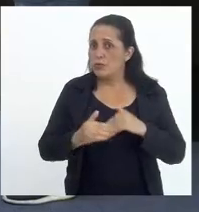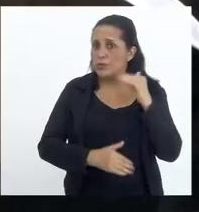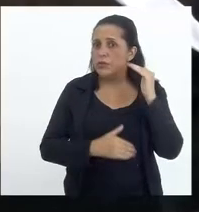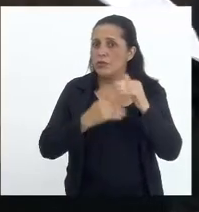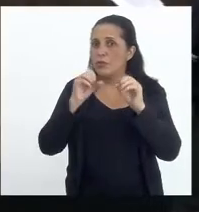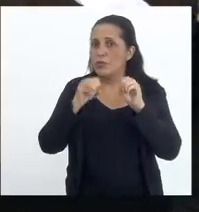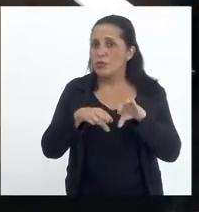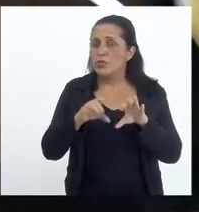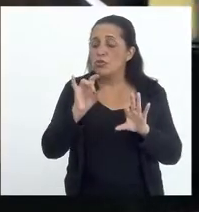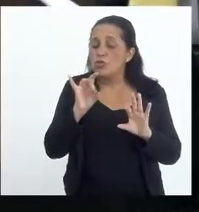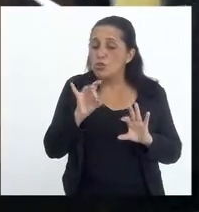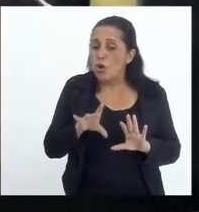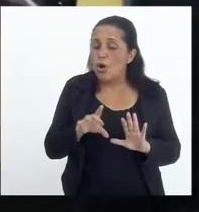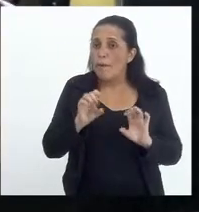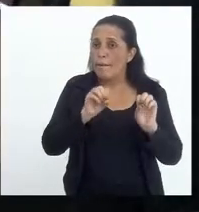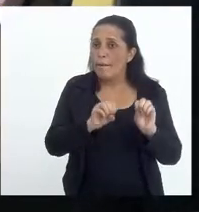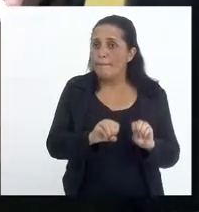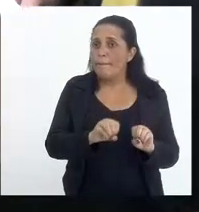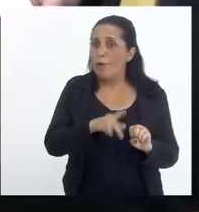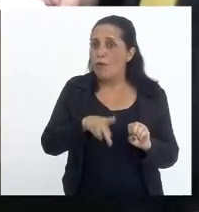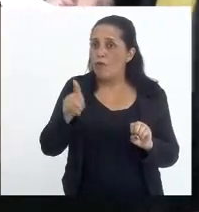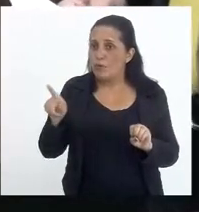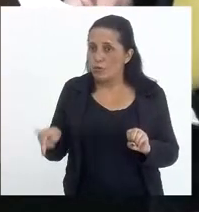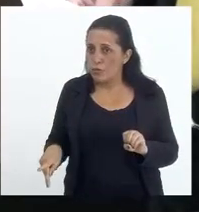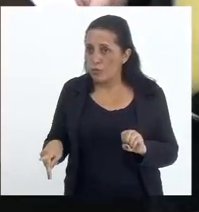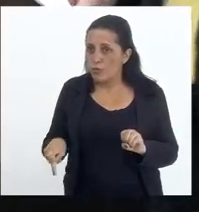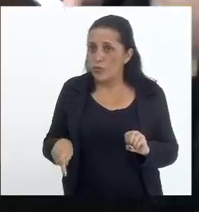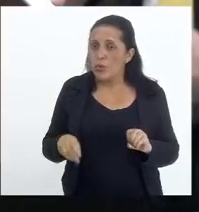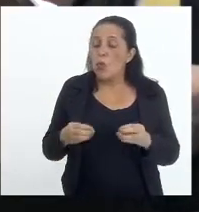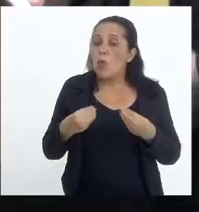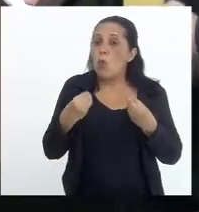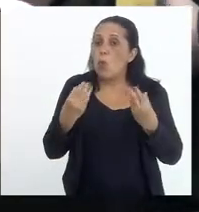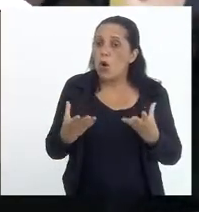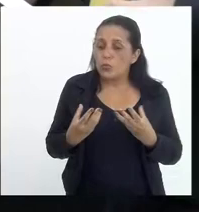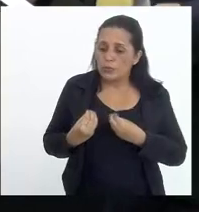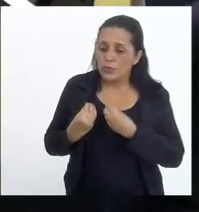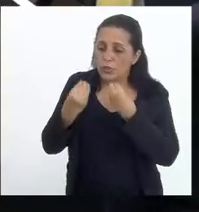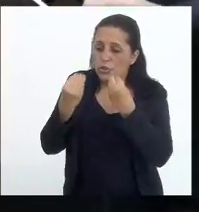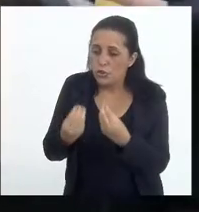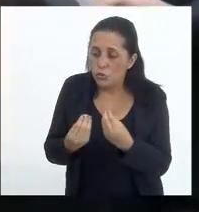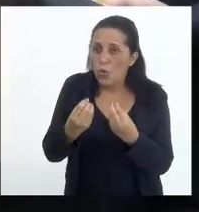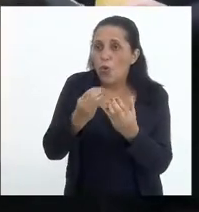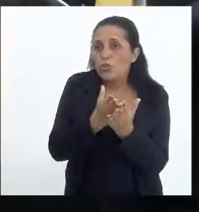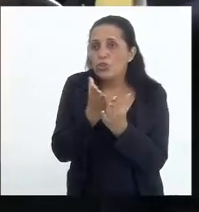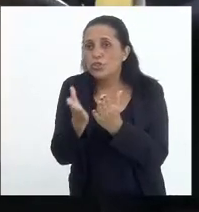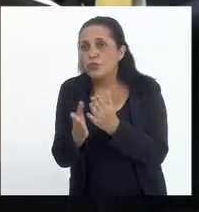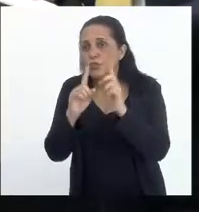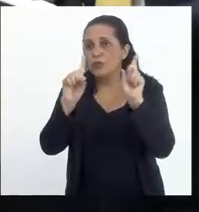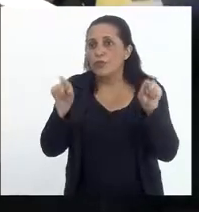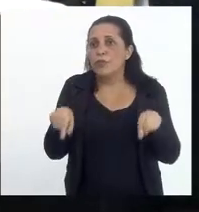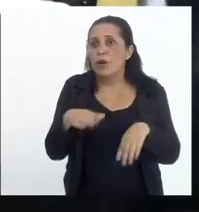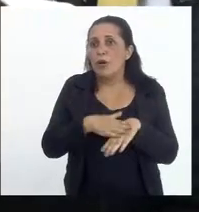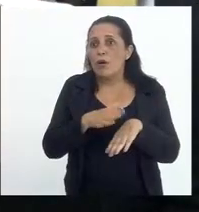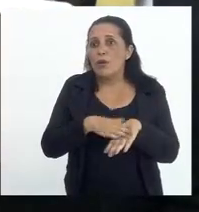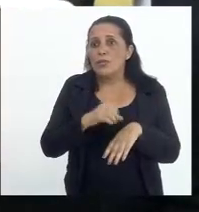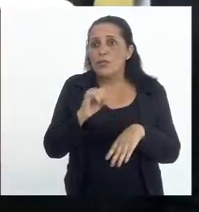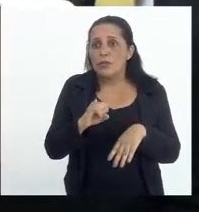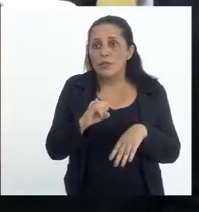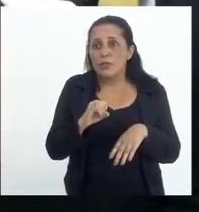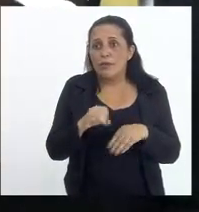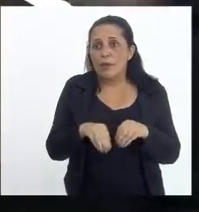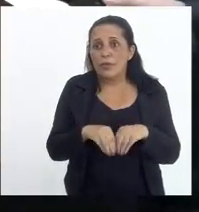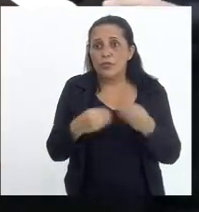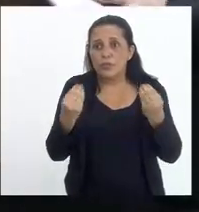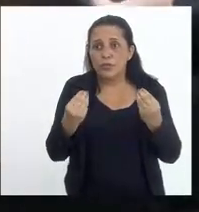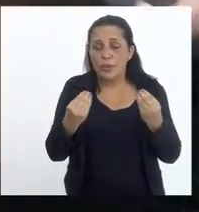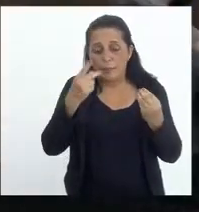isso, pessoal docente e demais trabalhadores da educação, quando cedido ou em desvio de função para exercer atividade alheia, porque senão você vai prejudicar quem está cedido de um órgão para